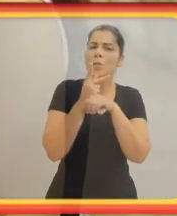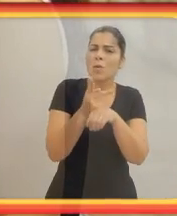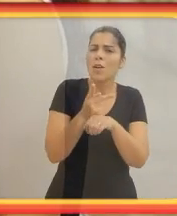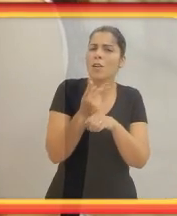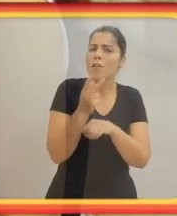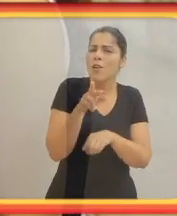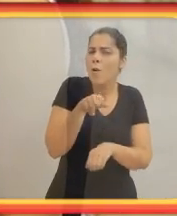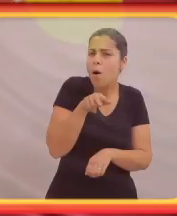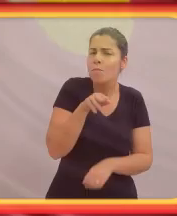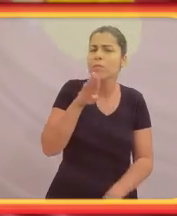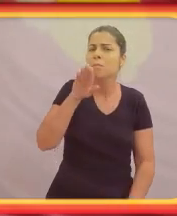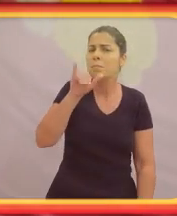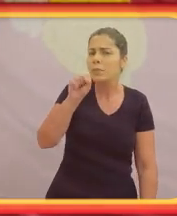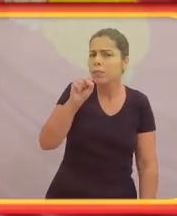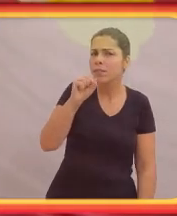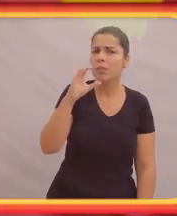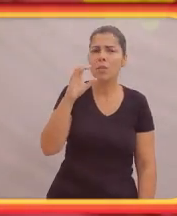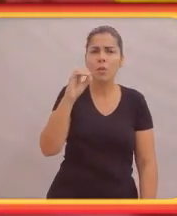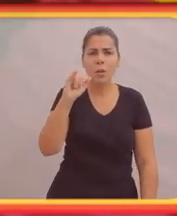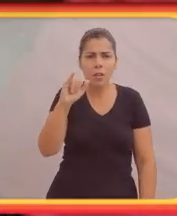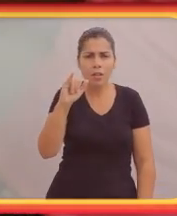Procure igual.